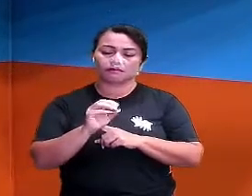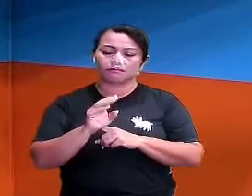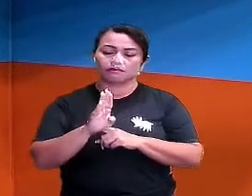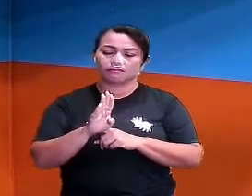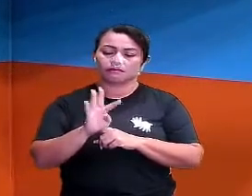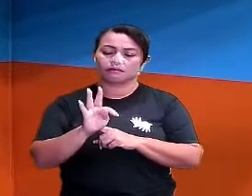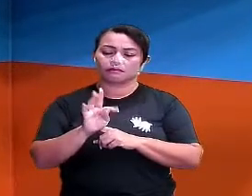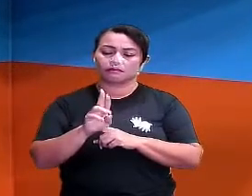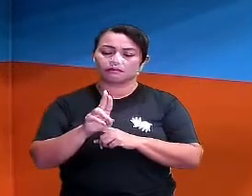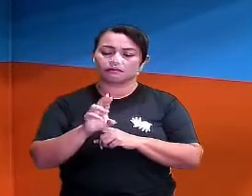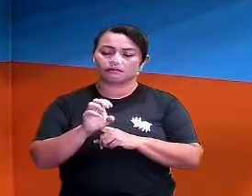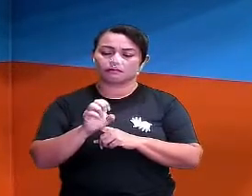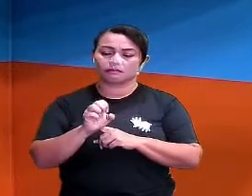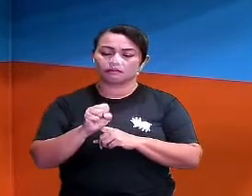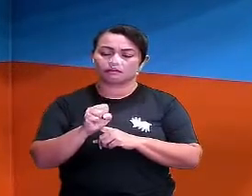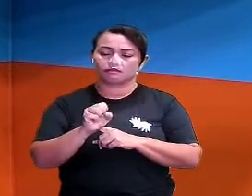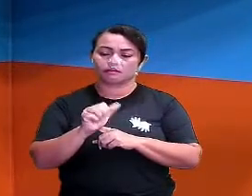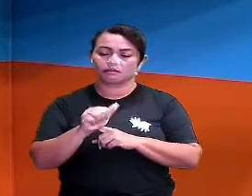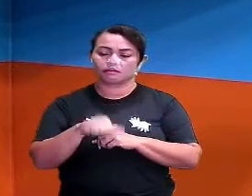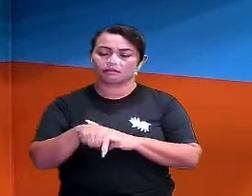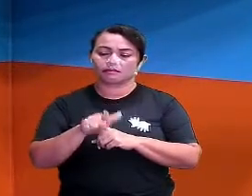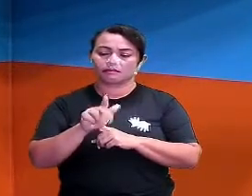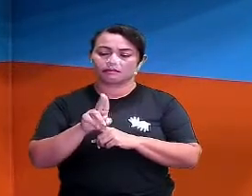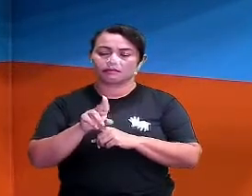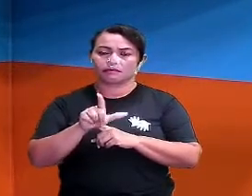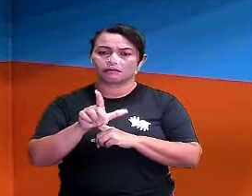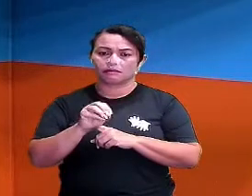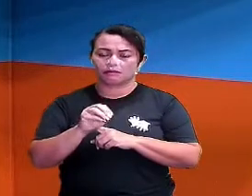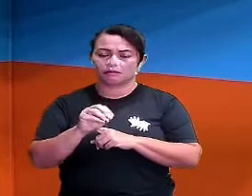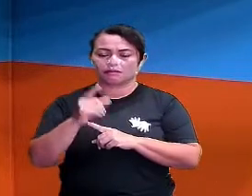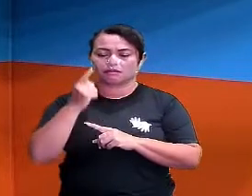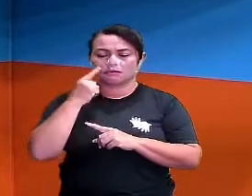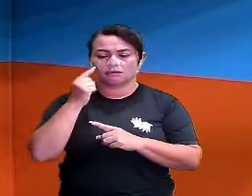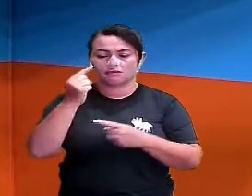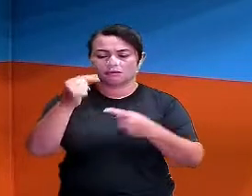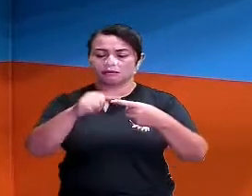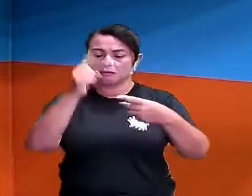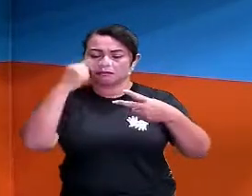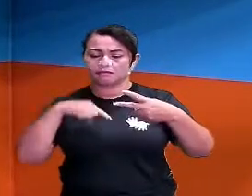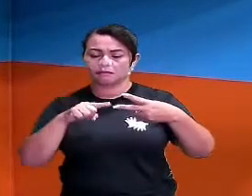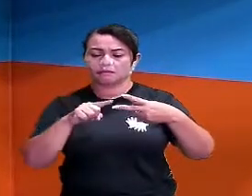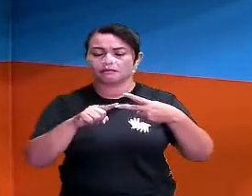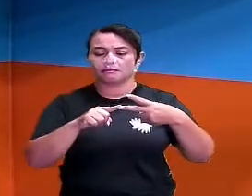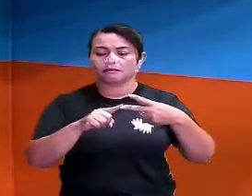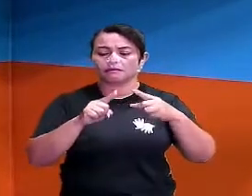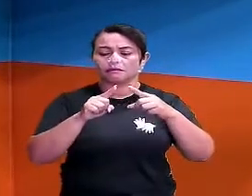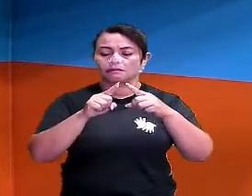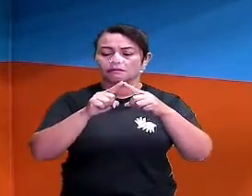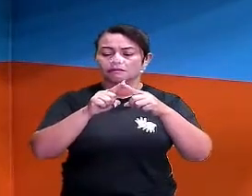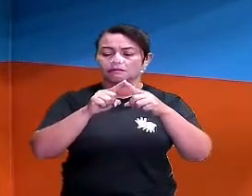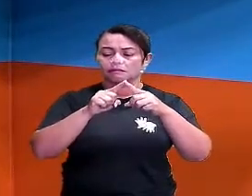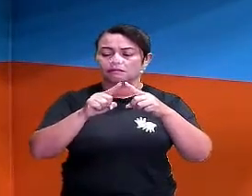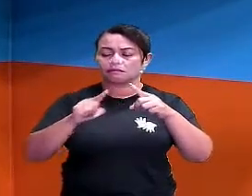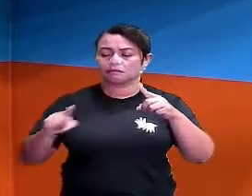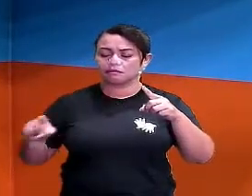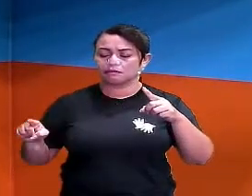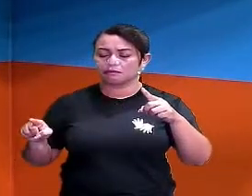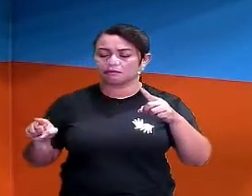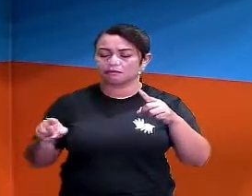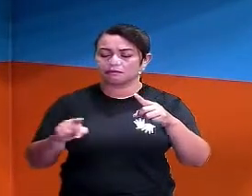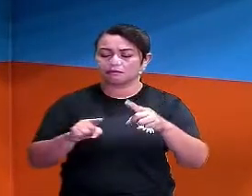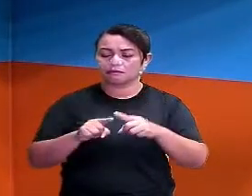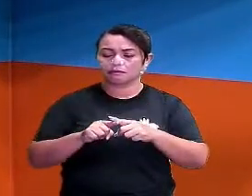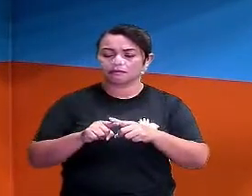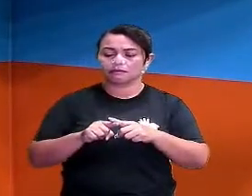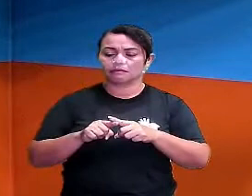obtusângulo. Triângulo retângulo, aí já vai para a relação do ângulo reto, né? Do ângulo de 90 graus.